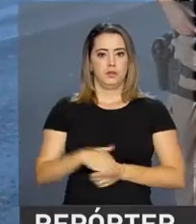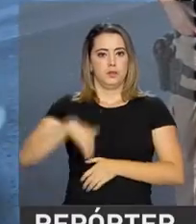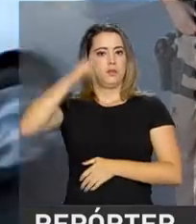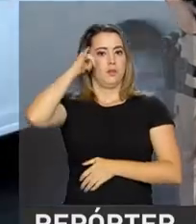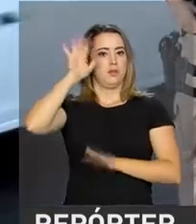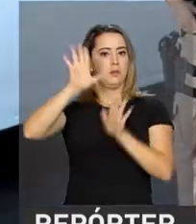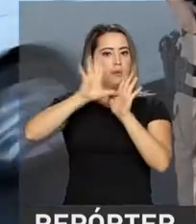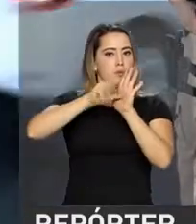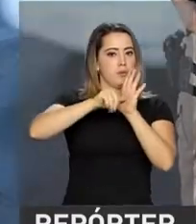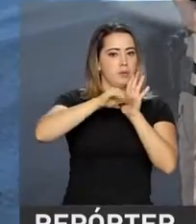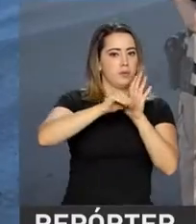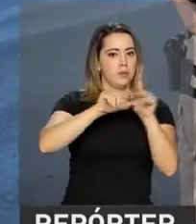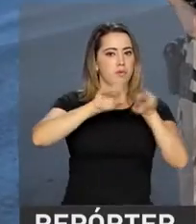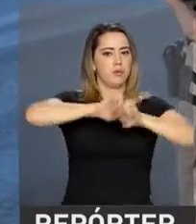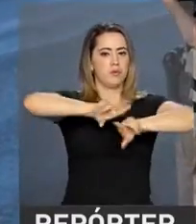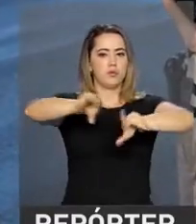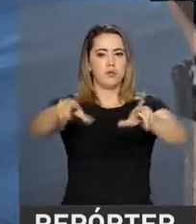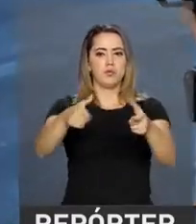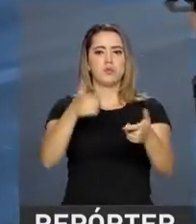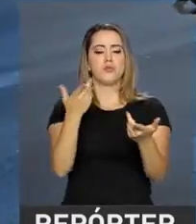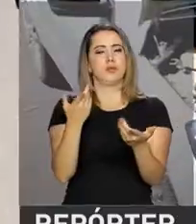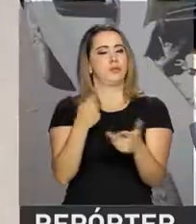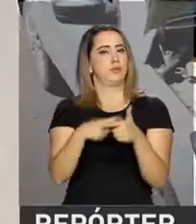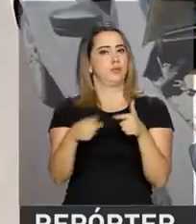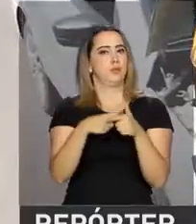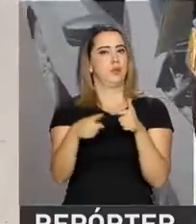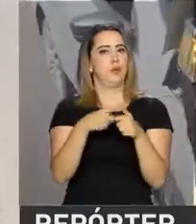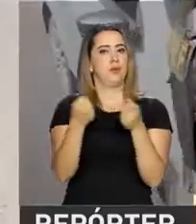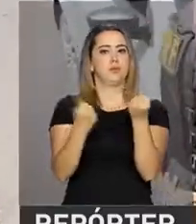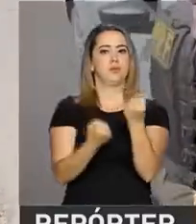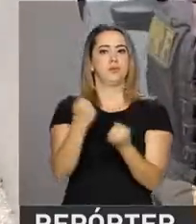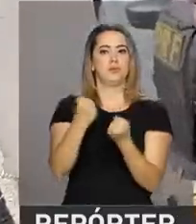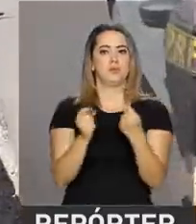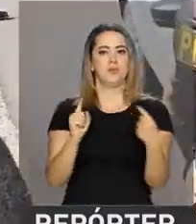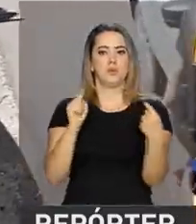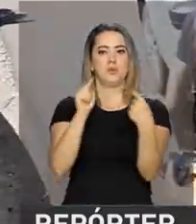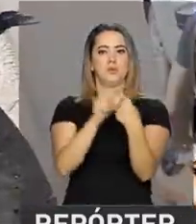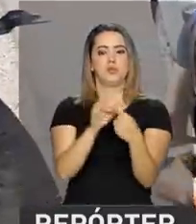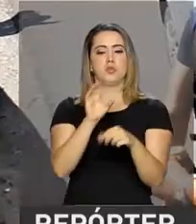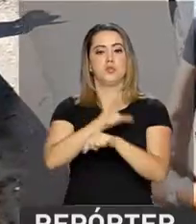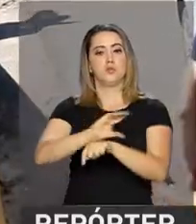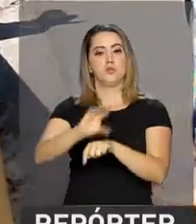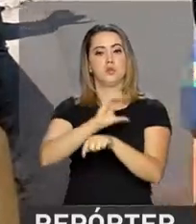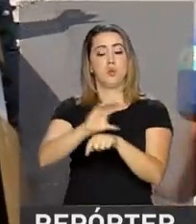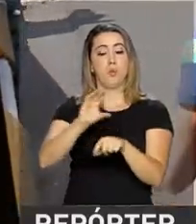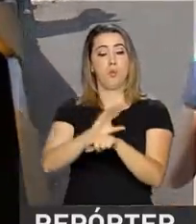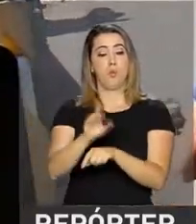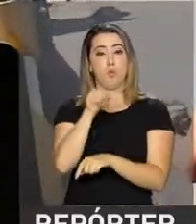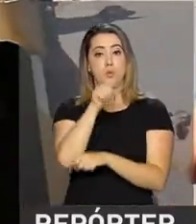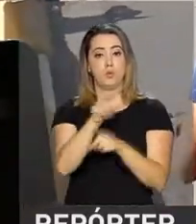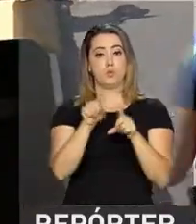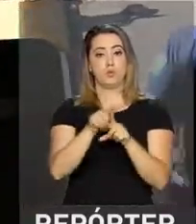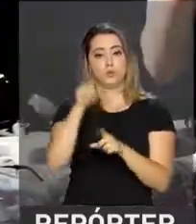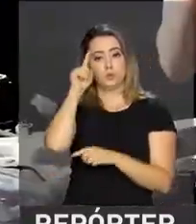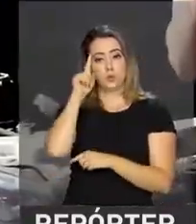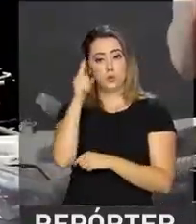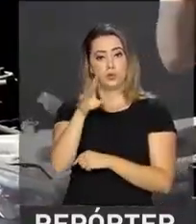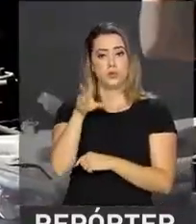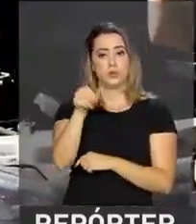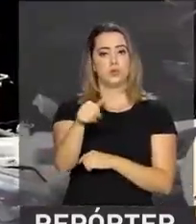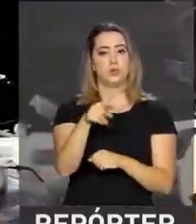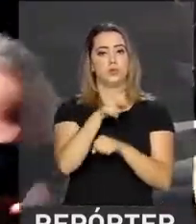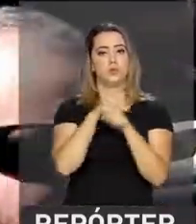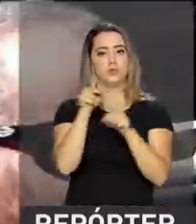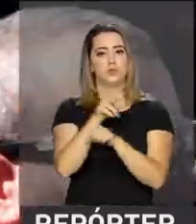ao roubo de cargas e a outras fraudes envolvendo veículos foi foco de um curso teórico e prático destinado a policiais de todo o